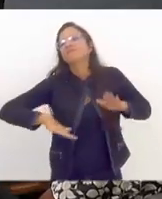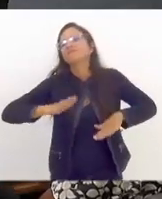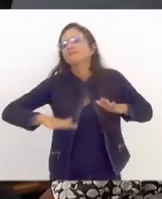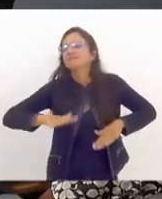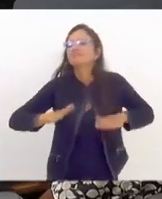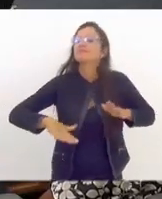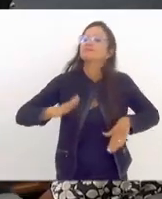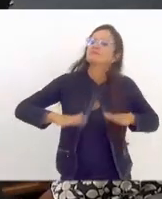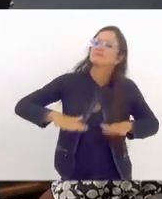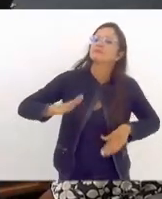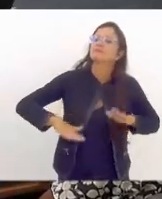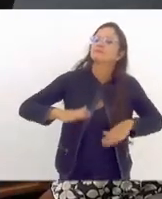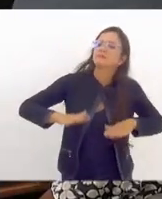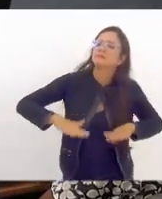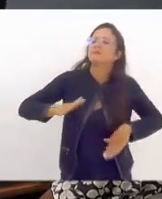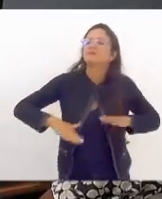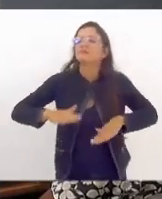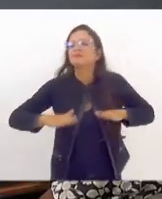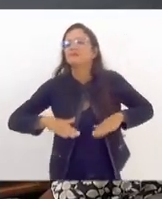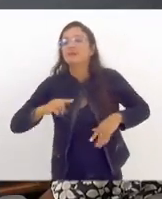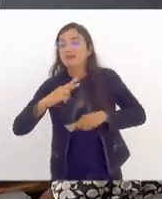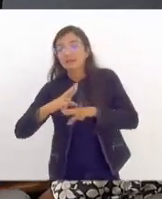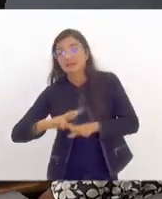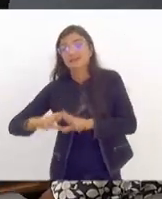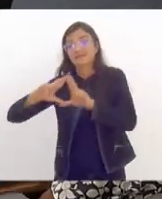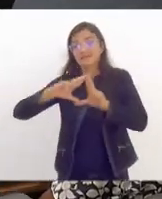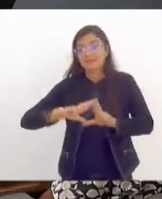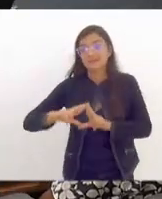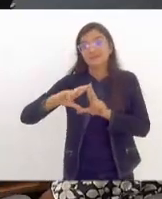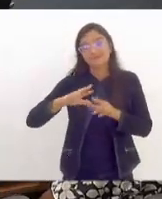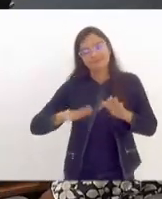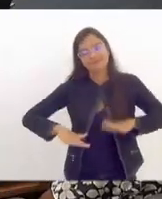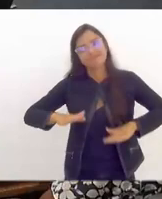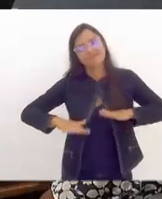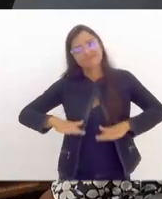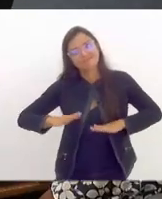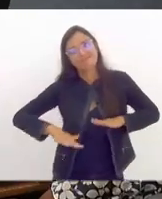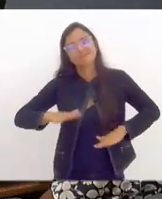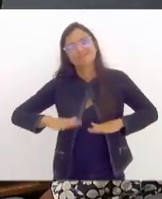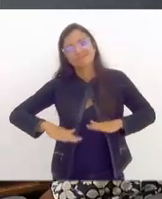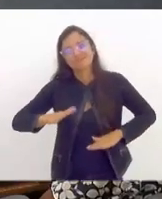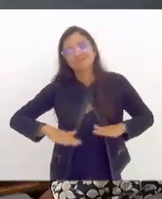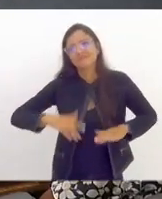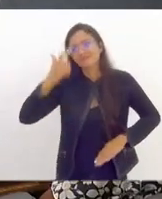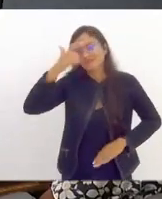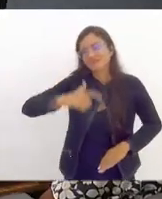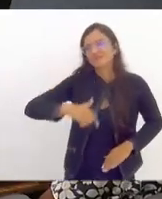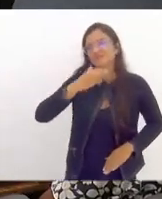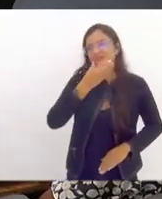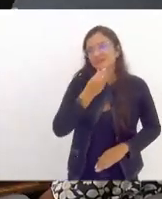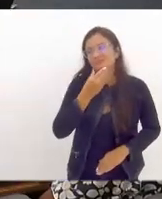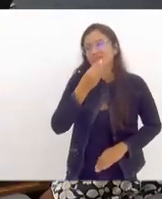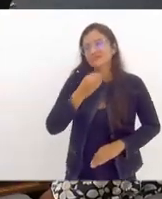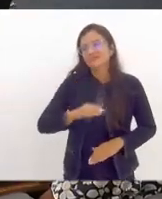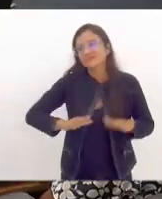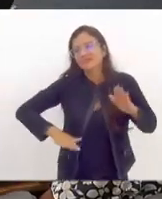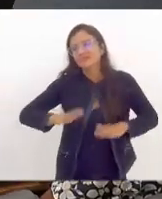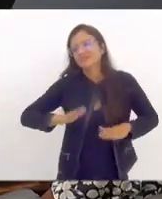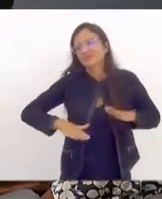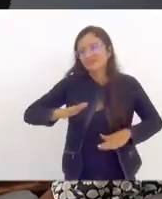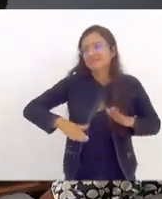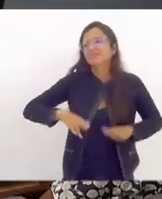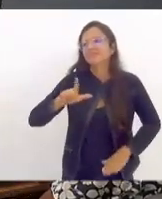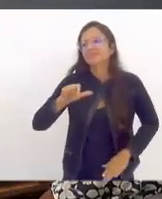no muque tambor de sucata eu sou menino do Batuque batedor de